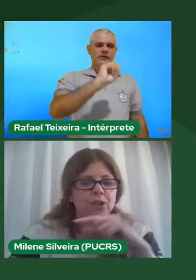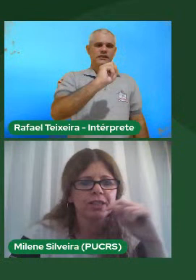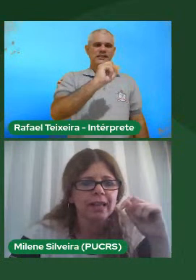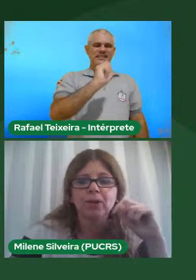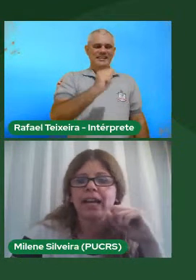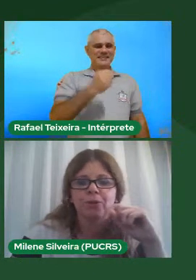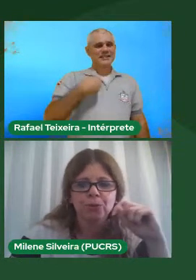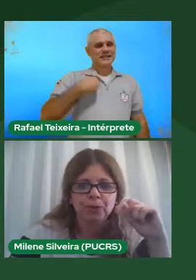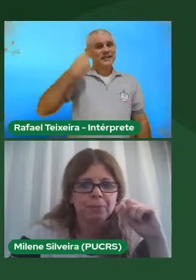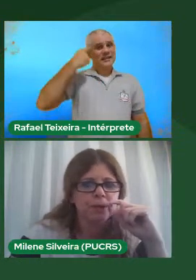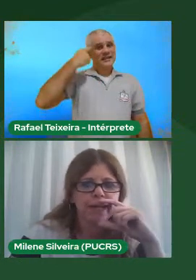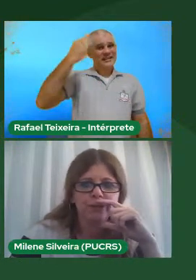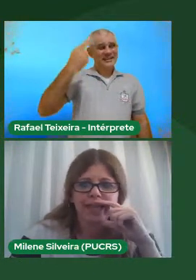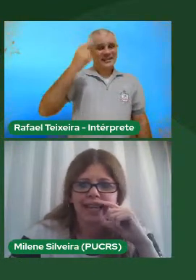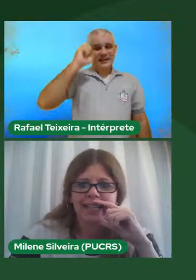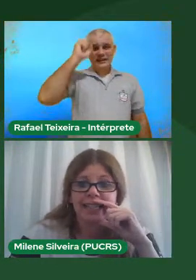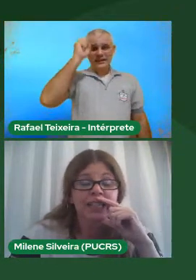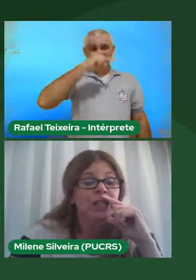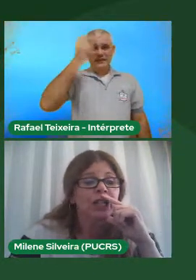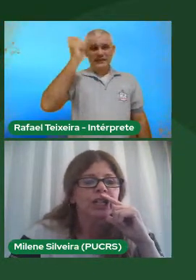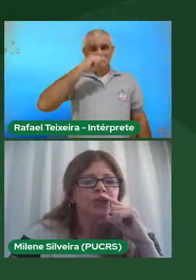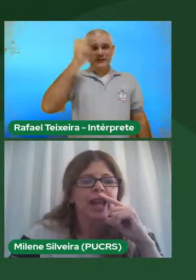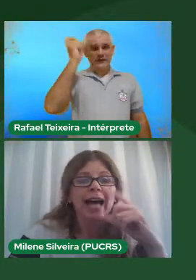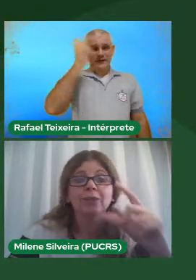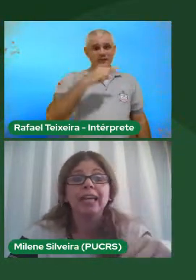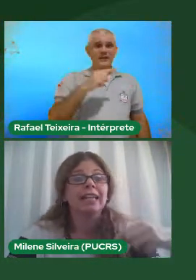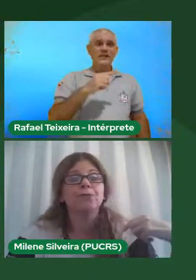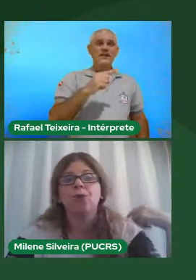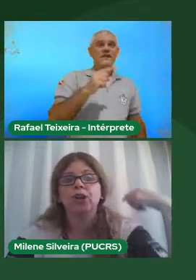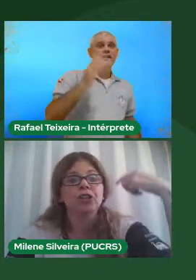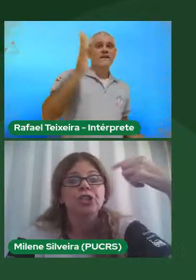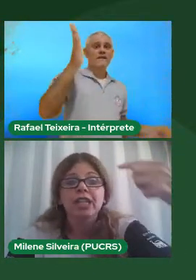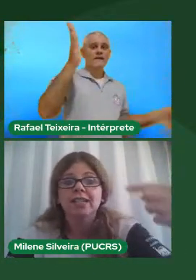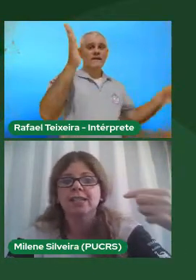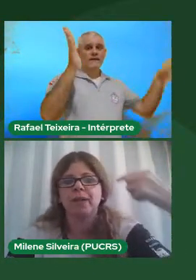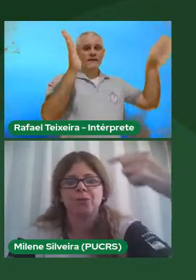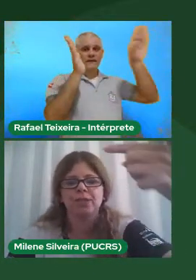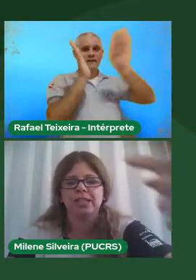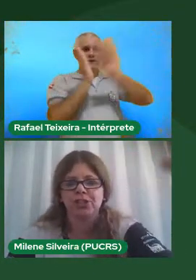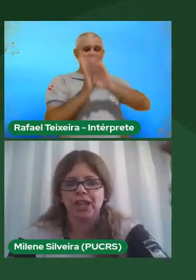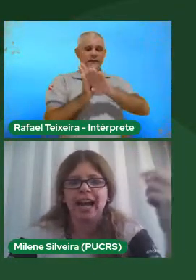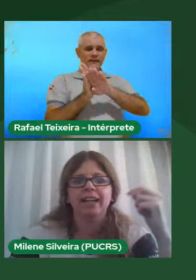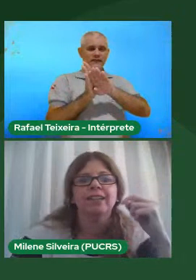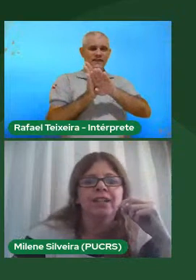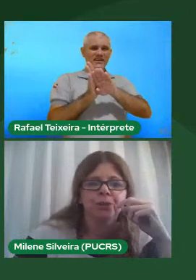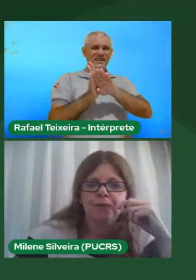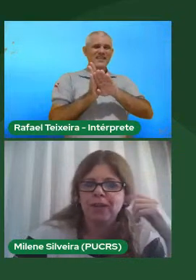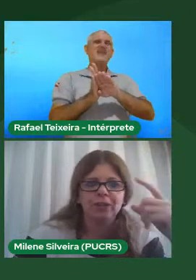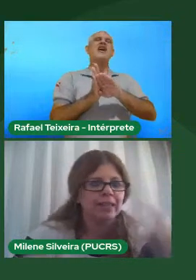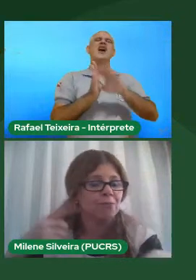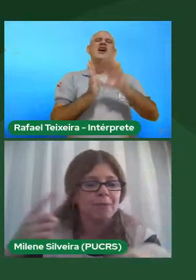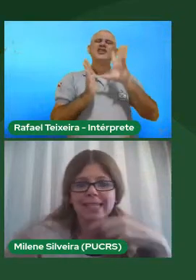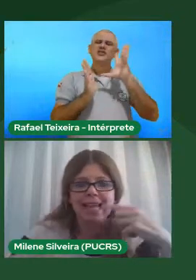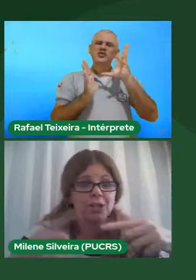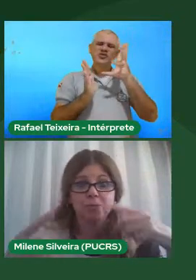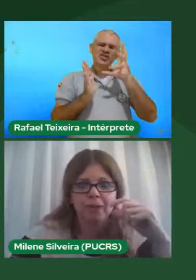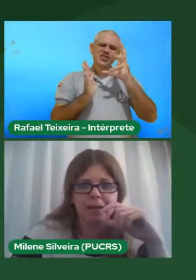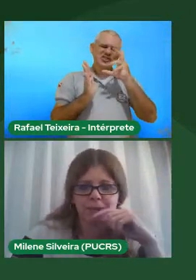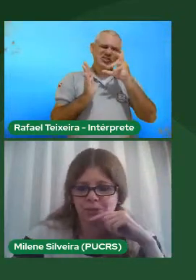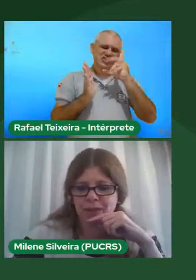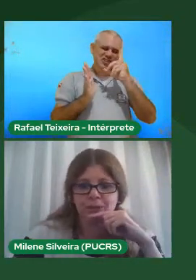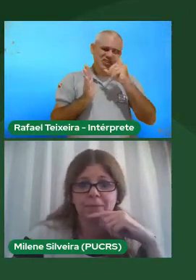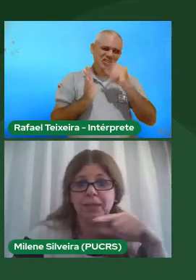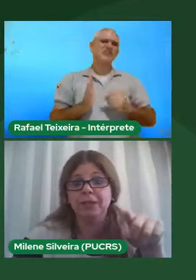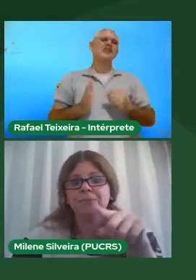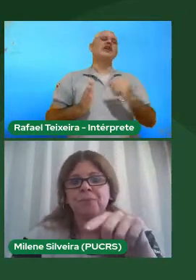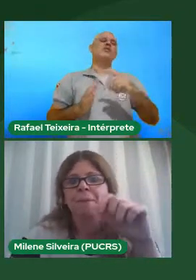A Isa pode até botar aí o depoimento dela aí do lado, que ela levou dias para conseguir chegar no evento. Ela teve uma série de